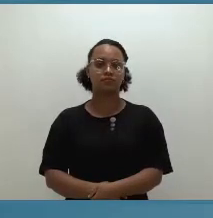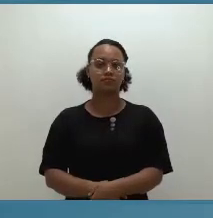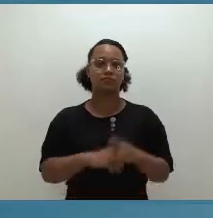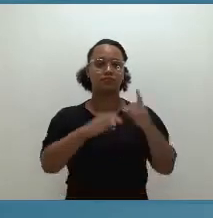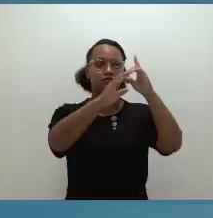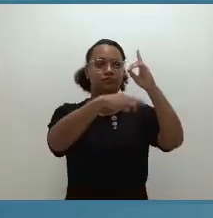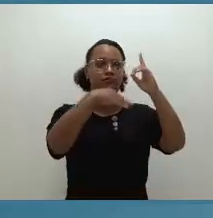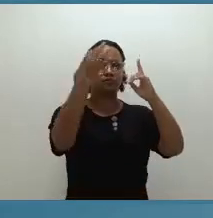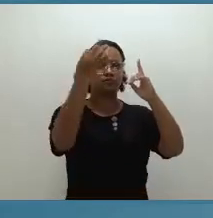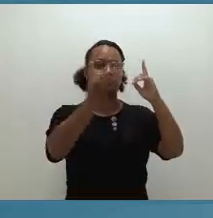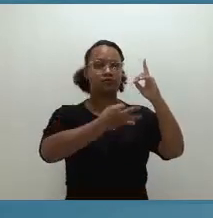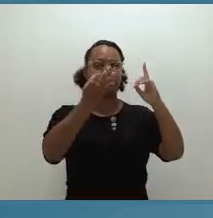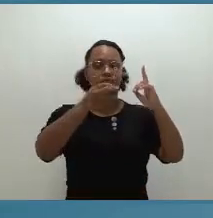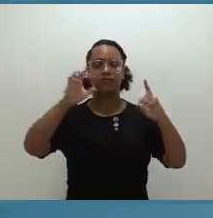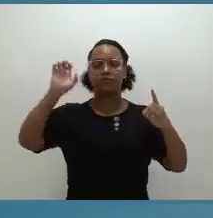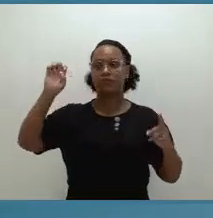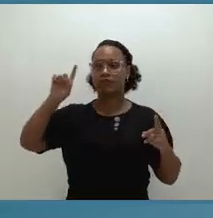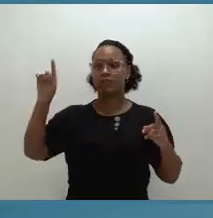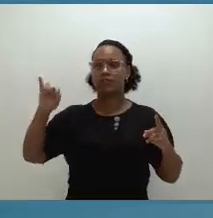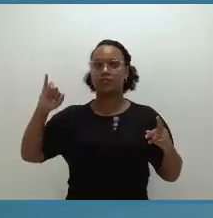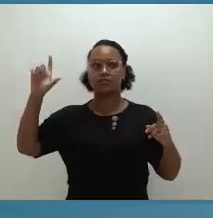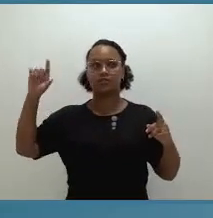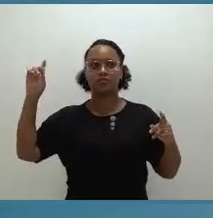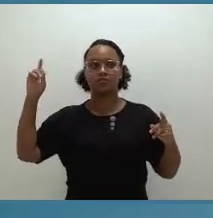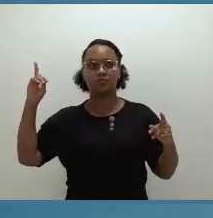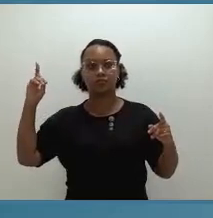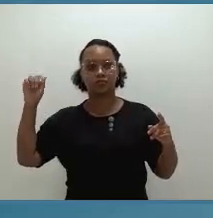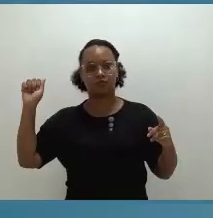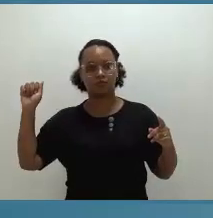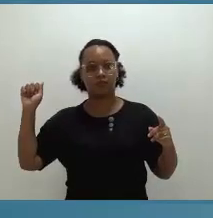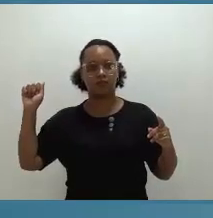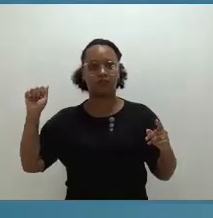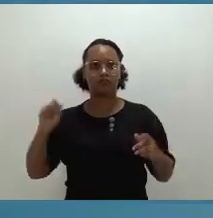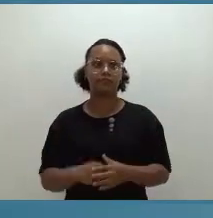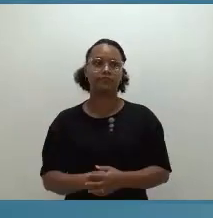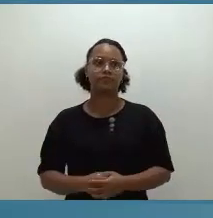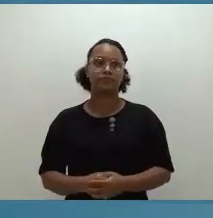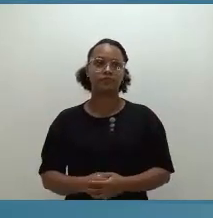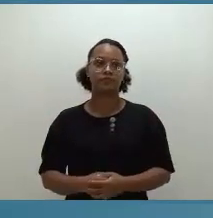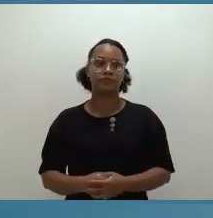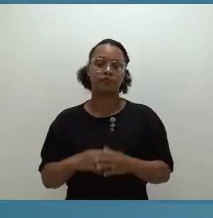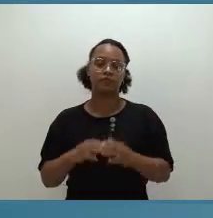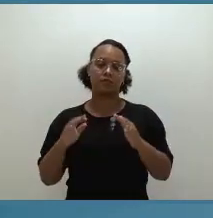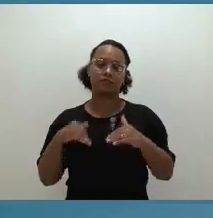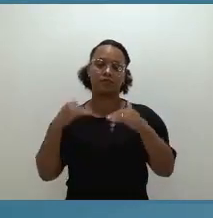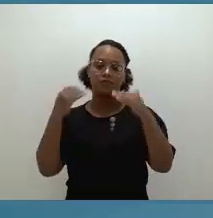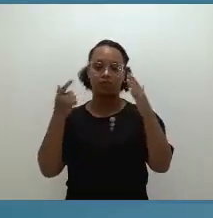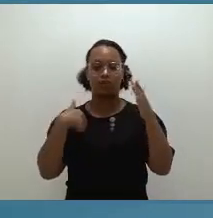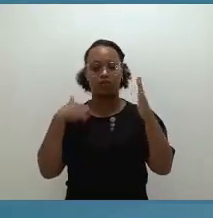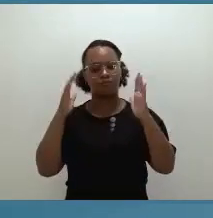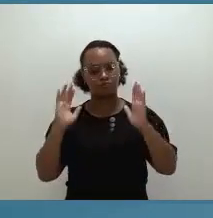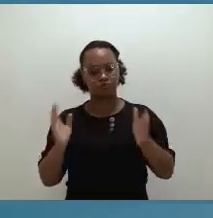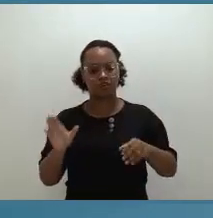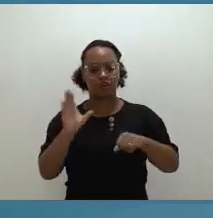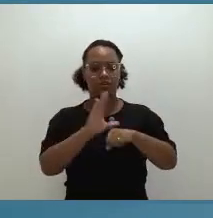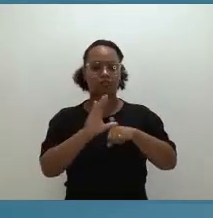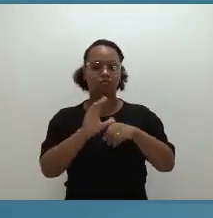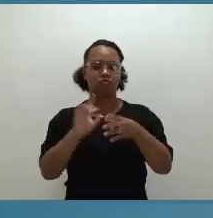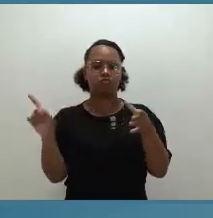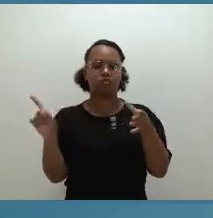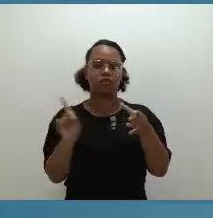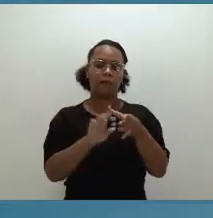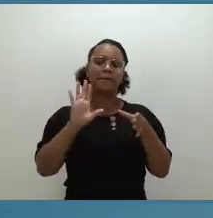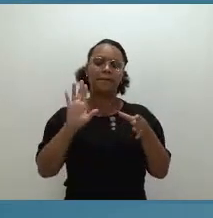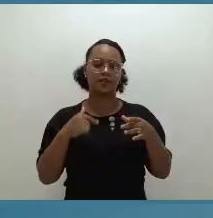Desembargador Exilda. Excelência, eu faço parte do conselho, mas eu estou colocando novamente o meu nome